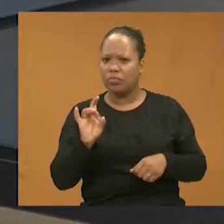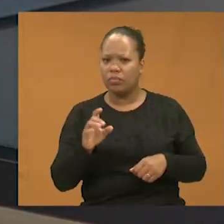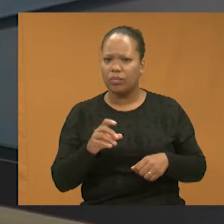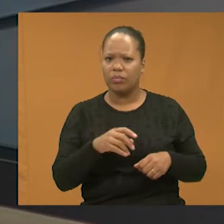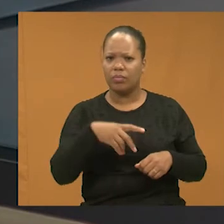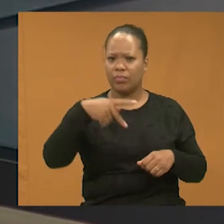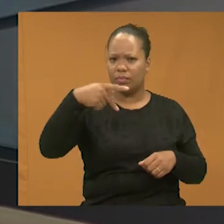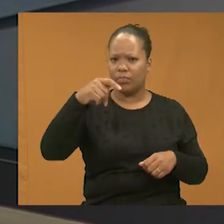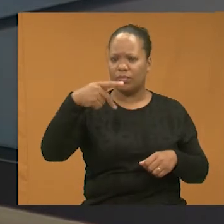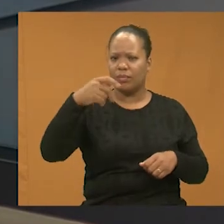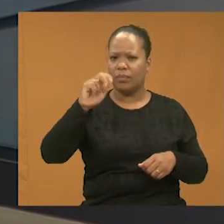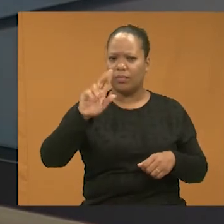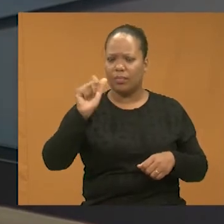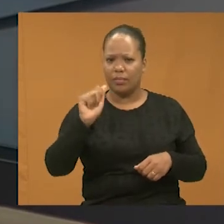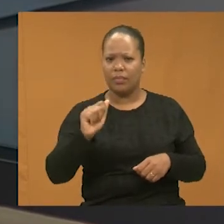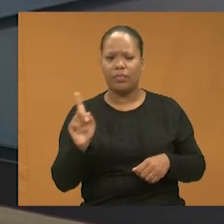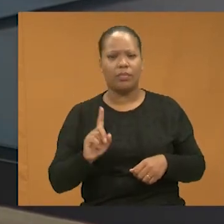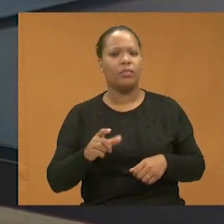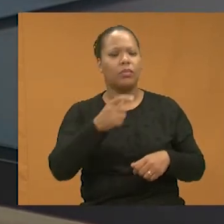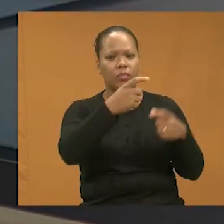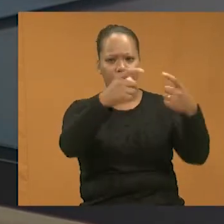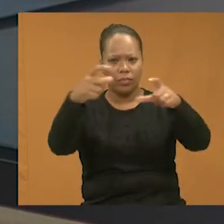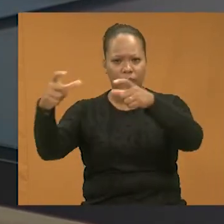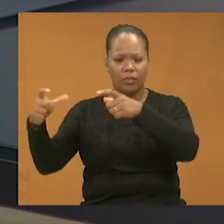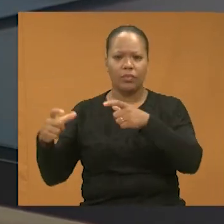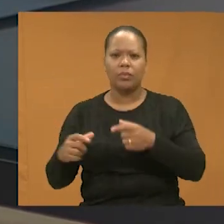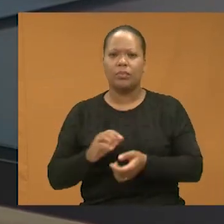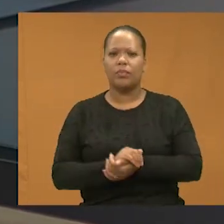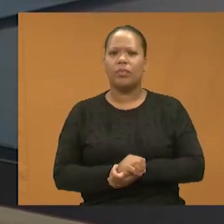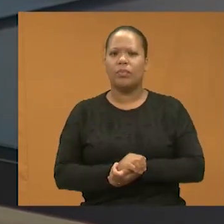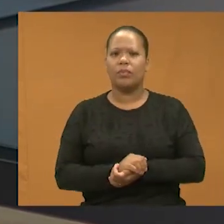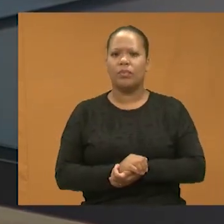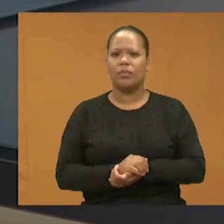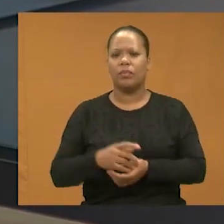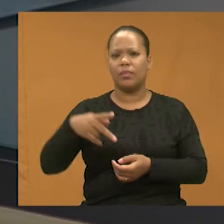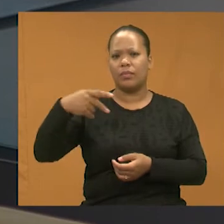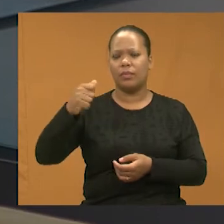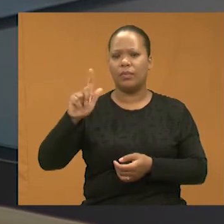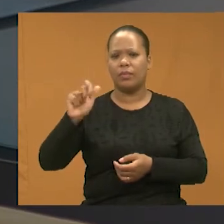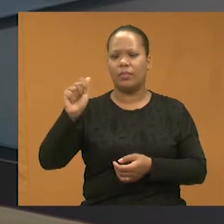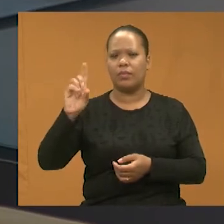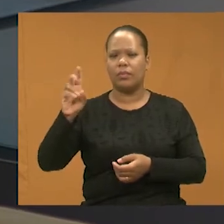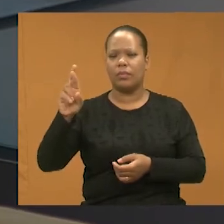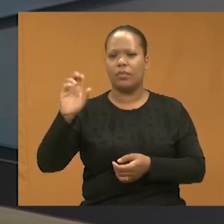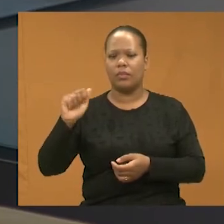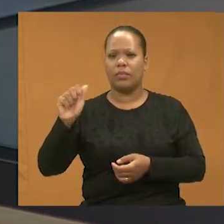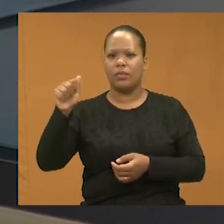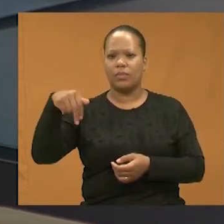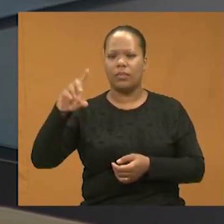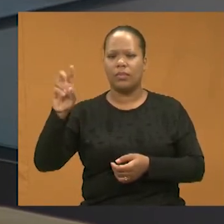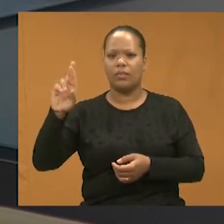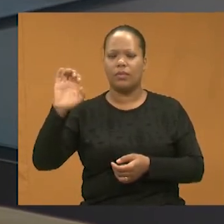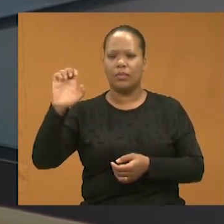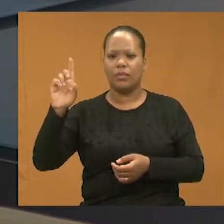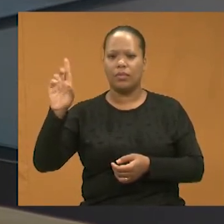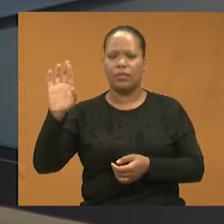Branca que está sofrendo, é Chácara de Guararema, é aqui o Jardim do Vale, Pagador de Andrade. Não é possível, gente, que a